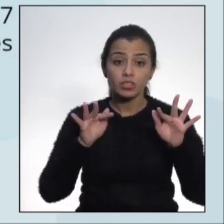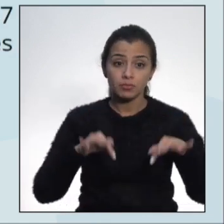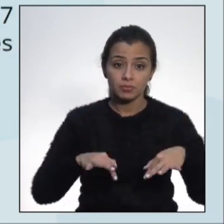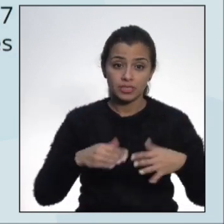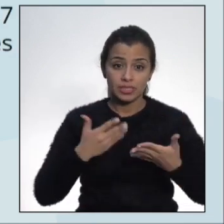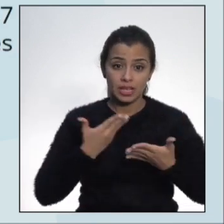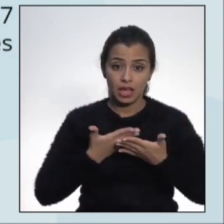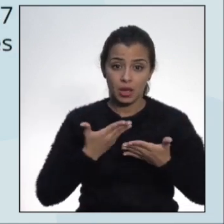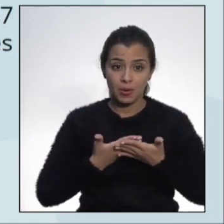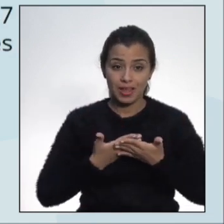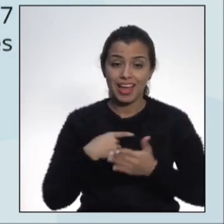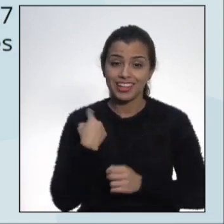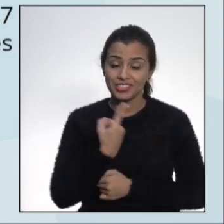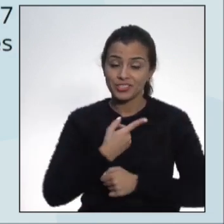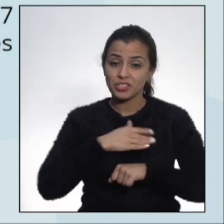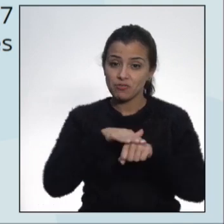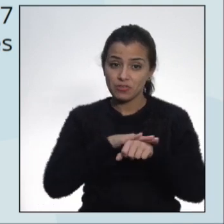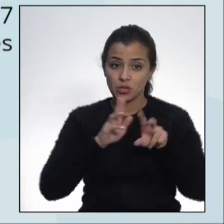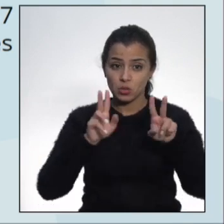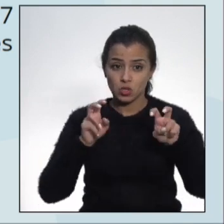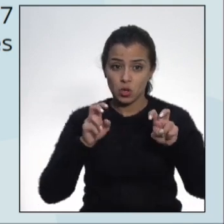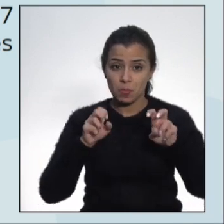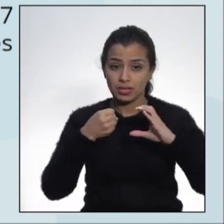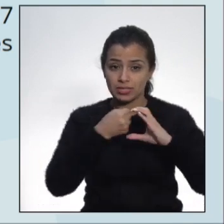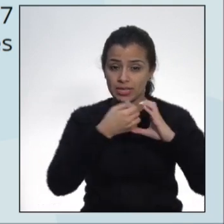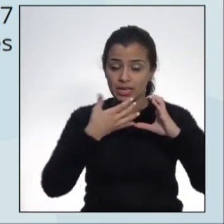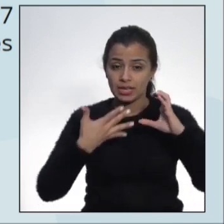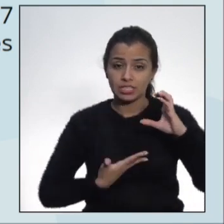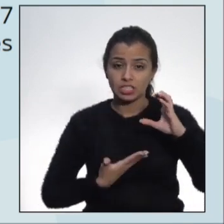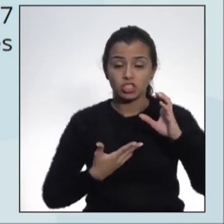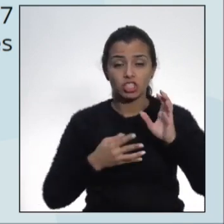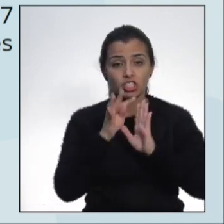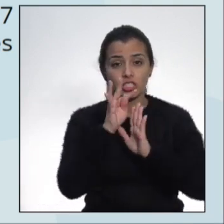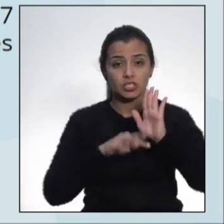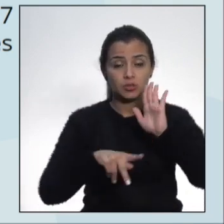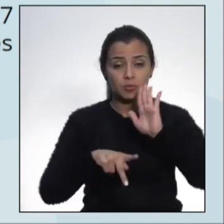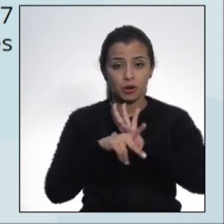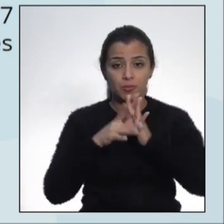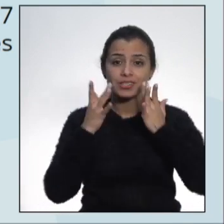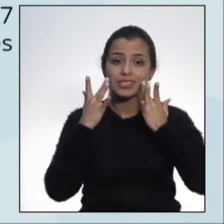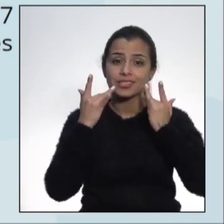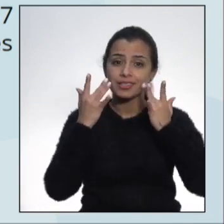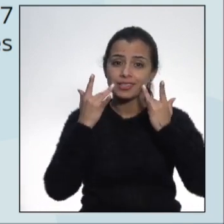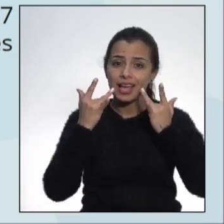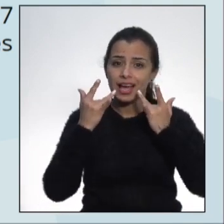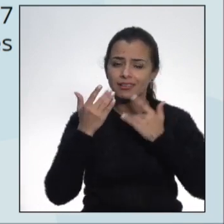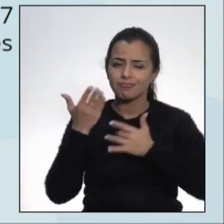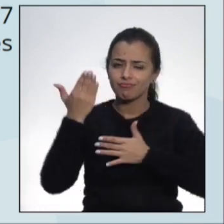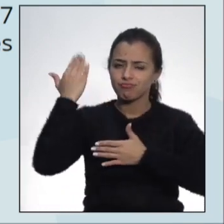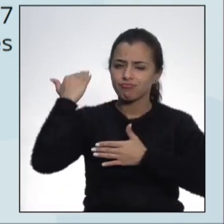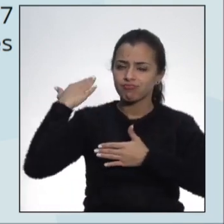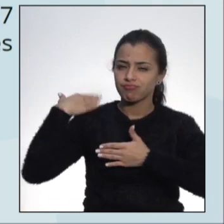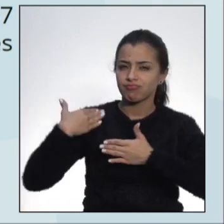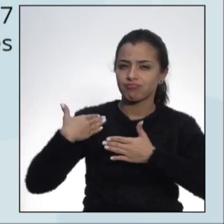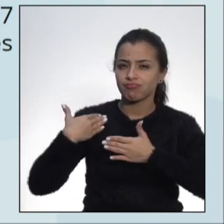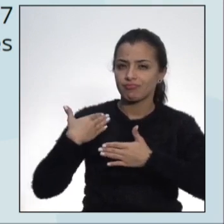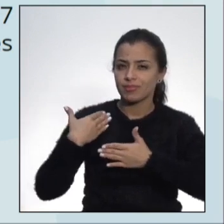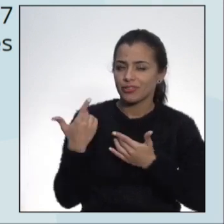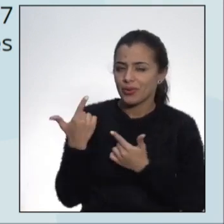hoje, conversamos sobre algumas características dos textos teatrais, em específico da comédia de costumes.